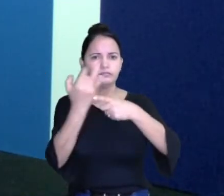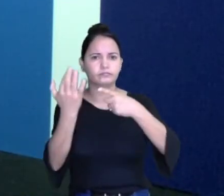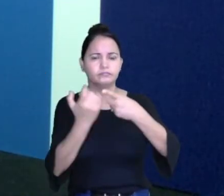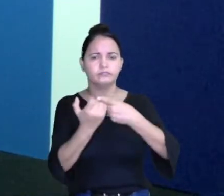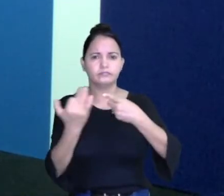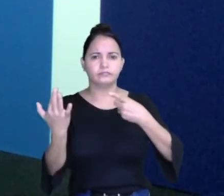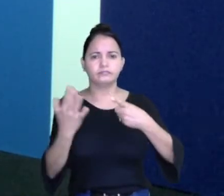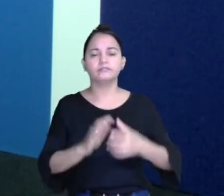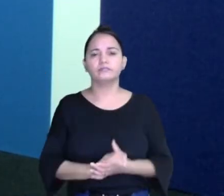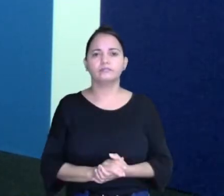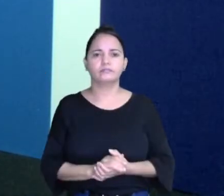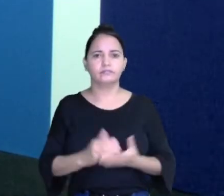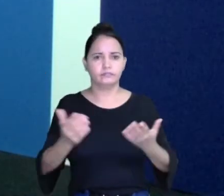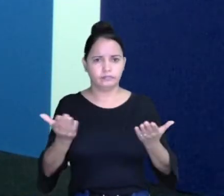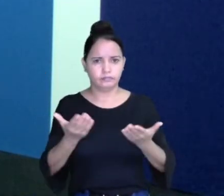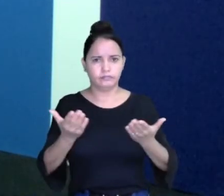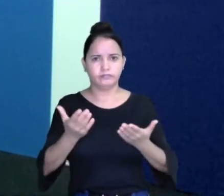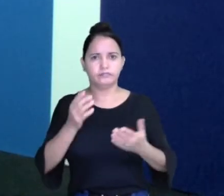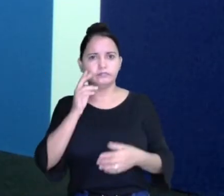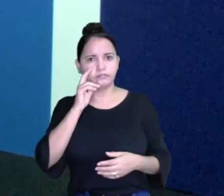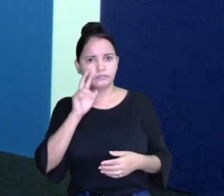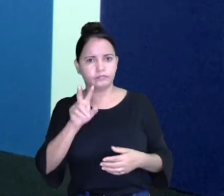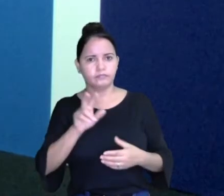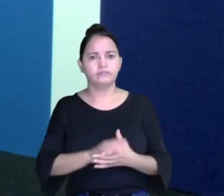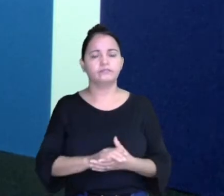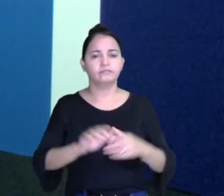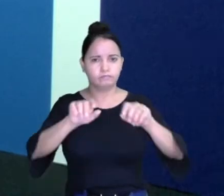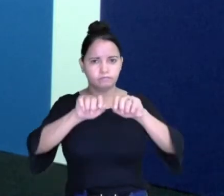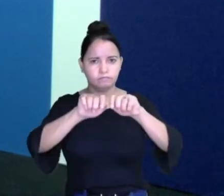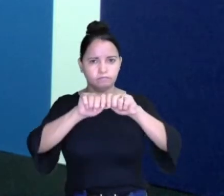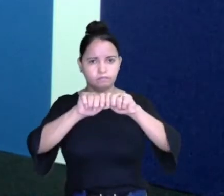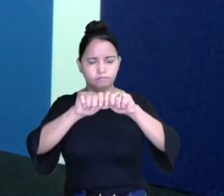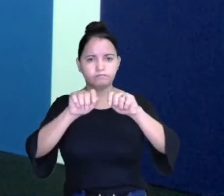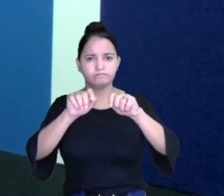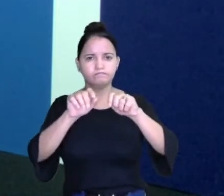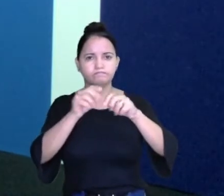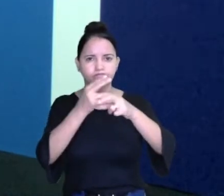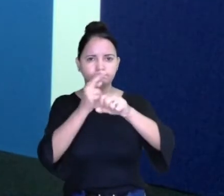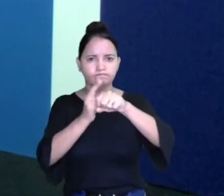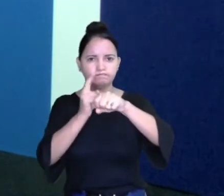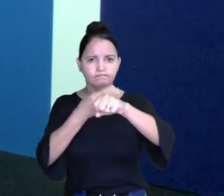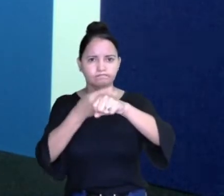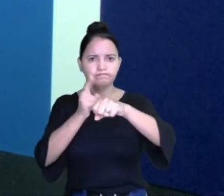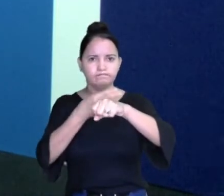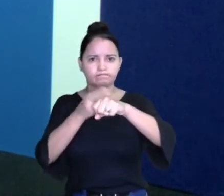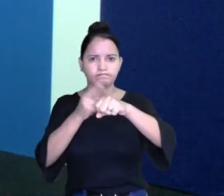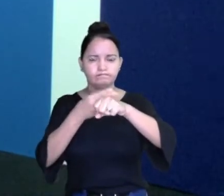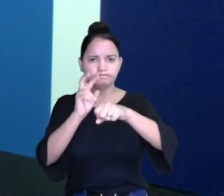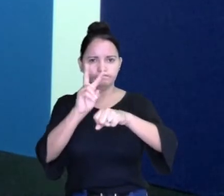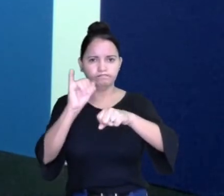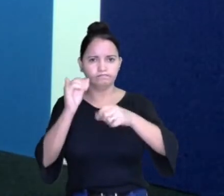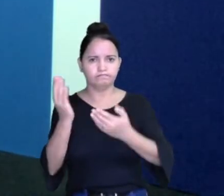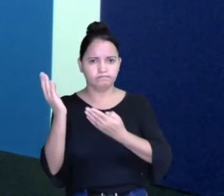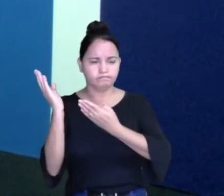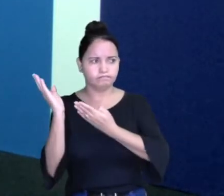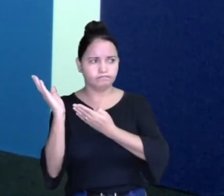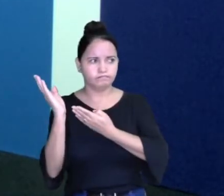fração? Vamos ver, então? Eu vou quebrar aqui toda a barrinha para que a gente possa,